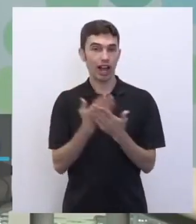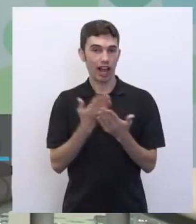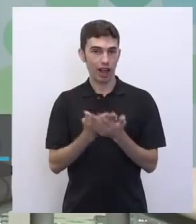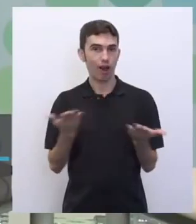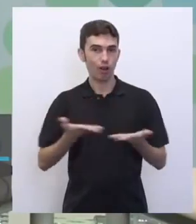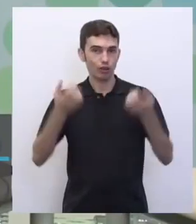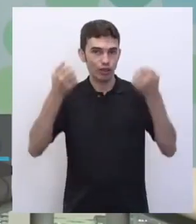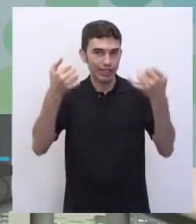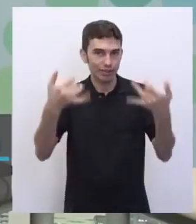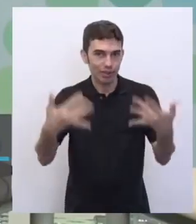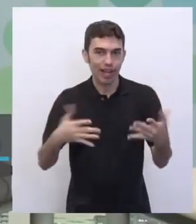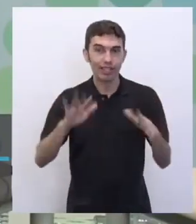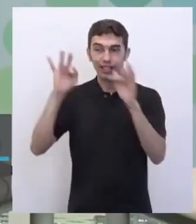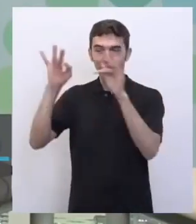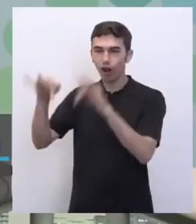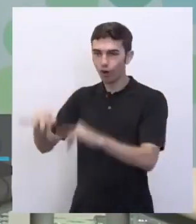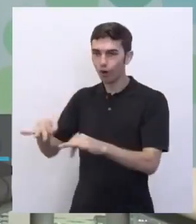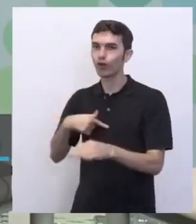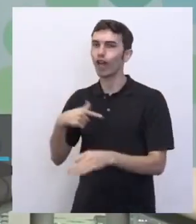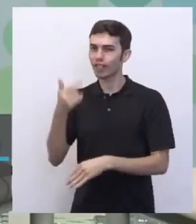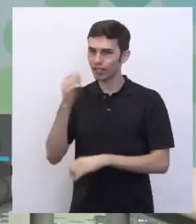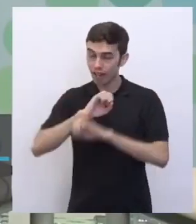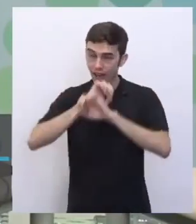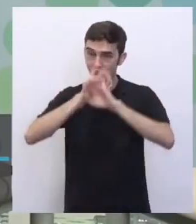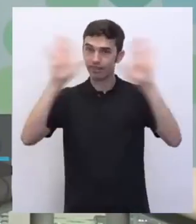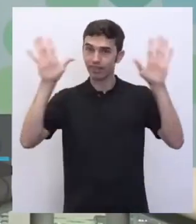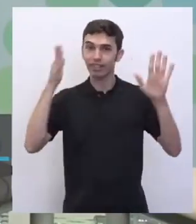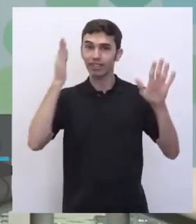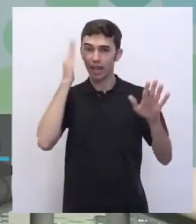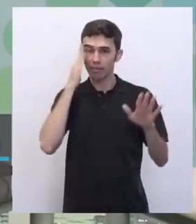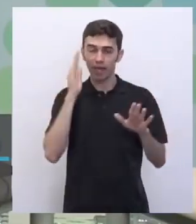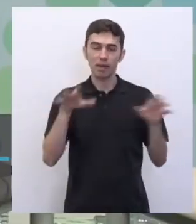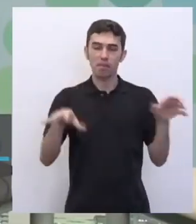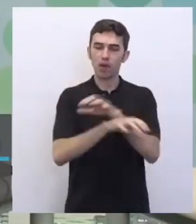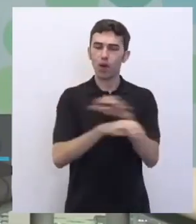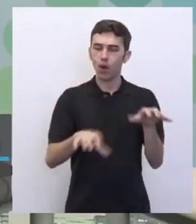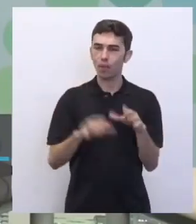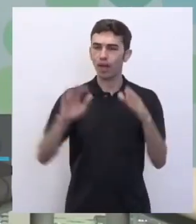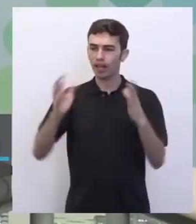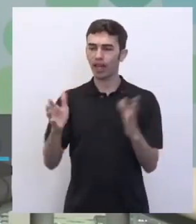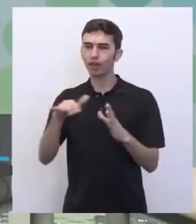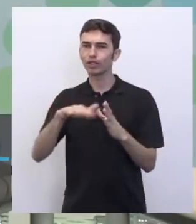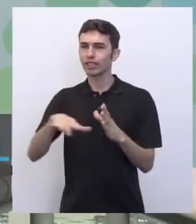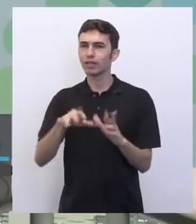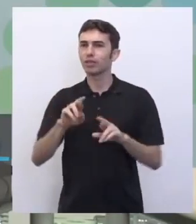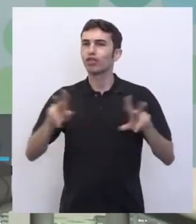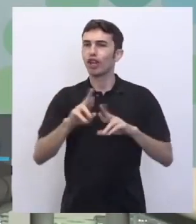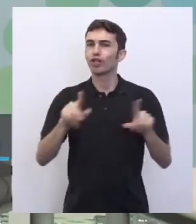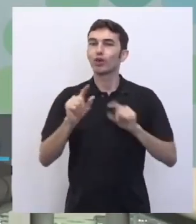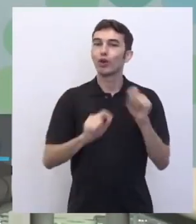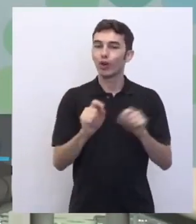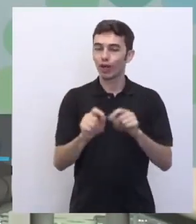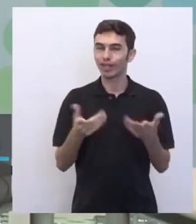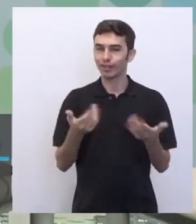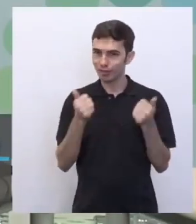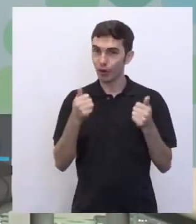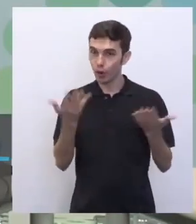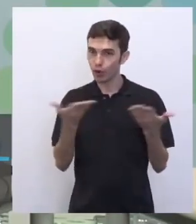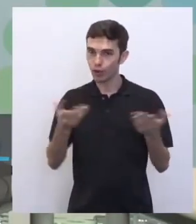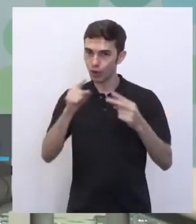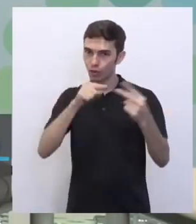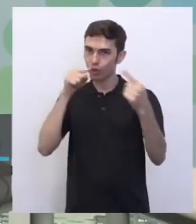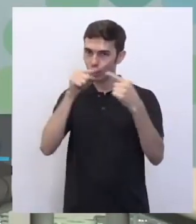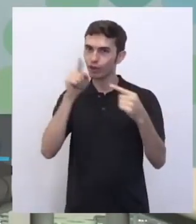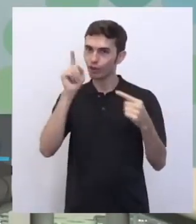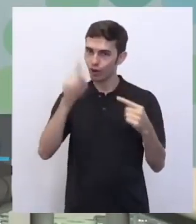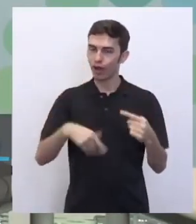aula. Então até o final nós vamos sair daqui com a diferença entre biomas e ecossistemas, tá? Esse é um dos objetivos da nossa